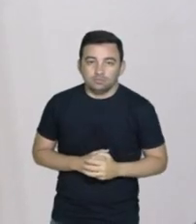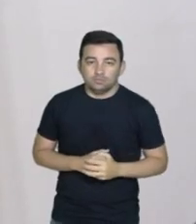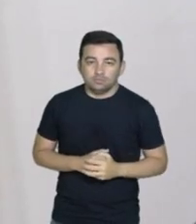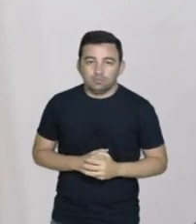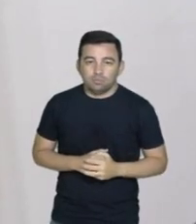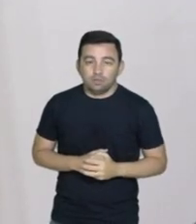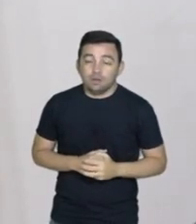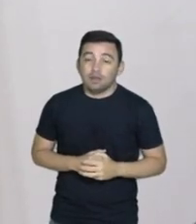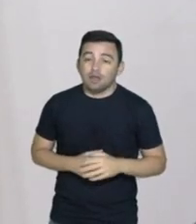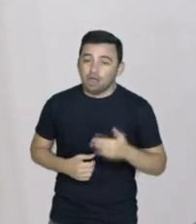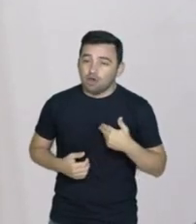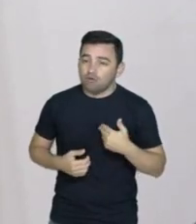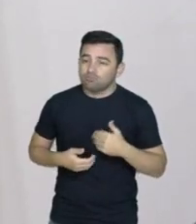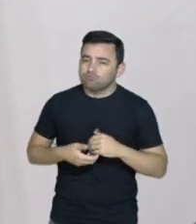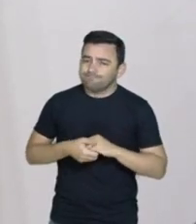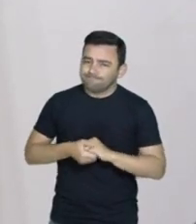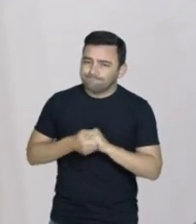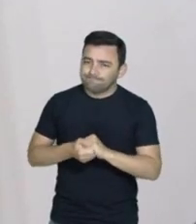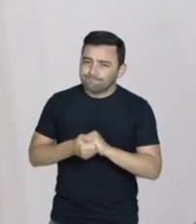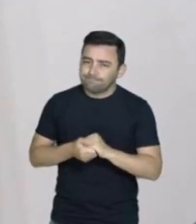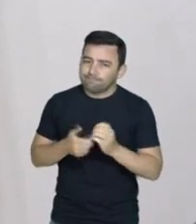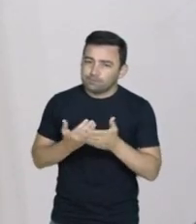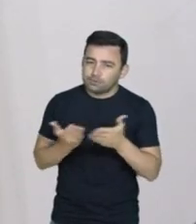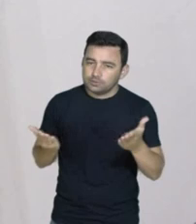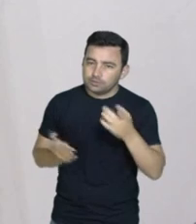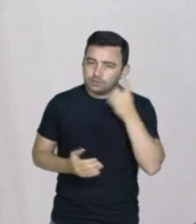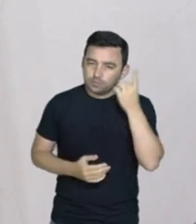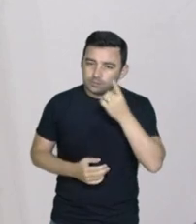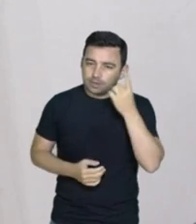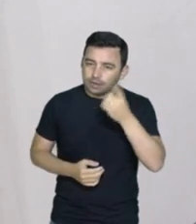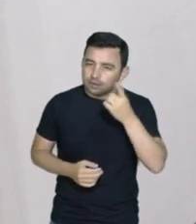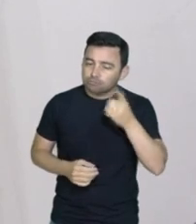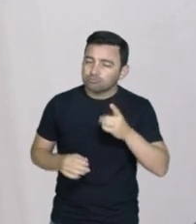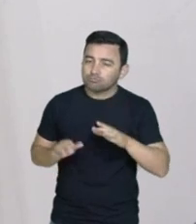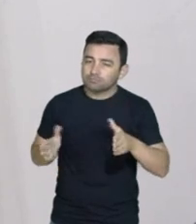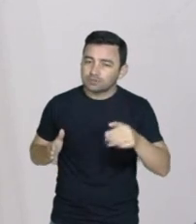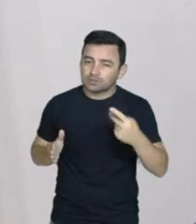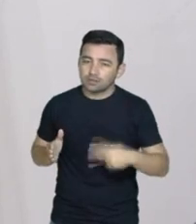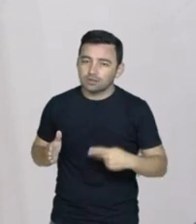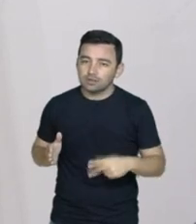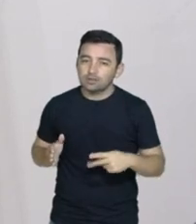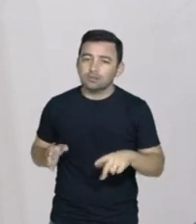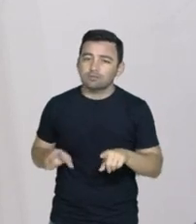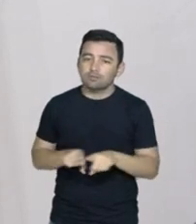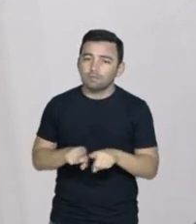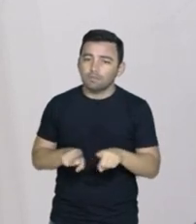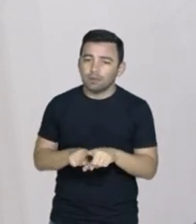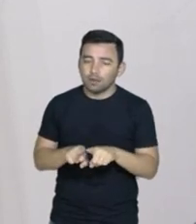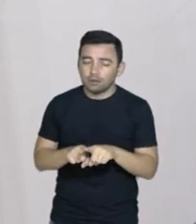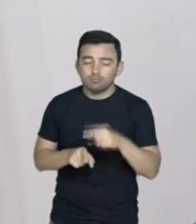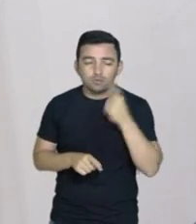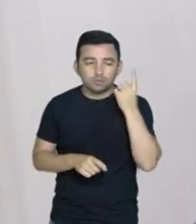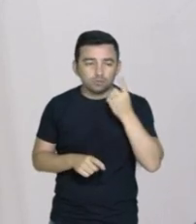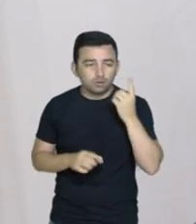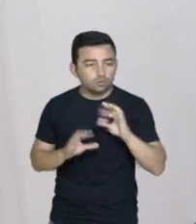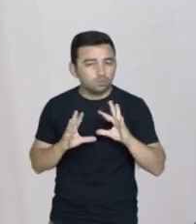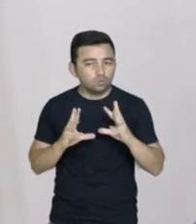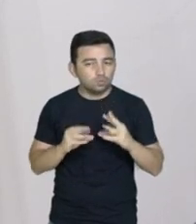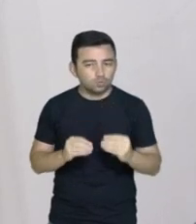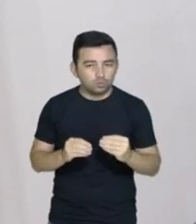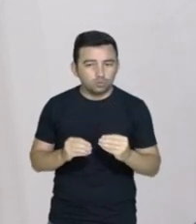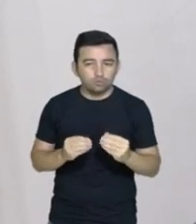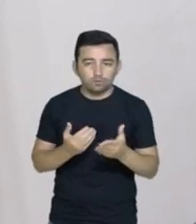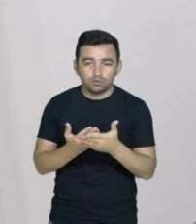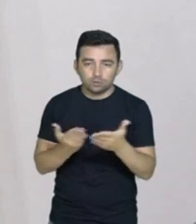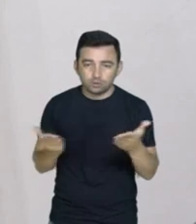meus cordiais cumprimentos aos caríssimos colegas da mesa é mais colegas parlamentares senhoras e